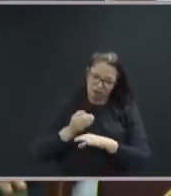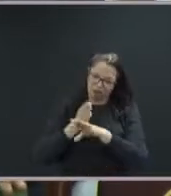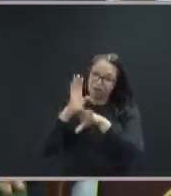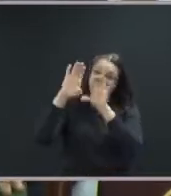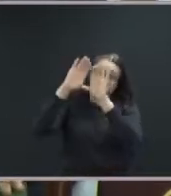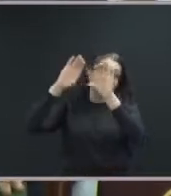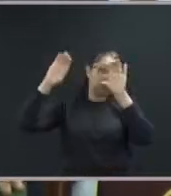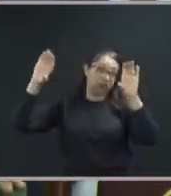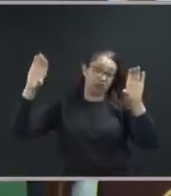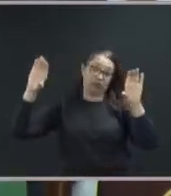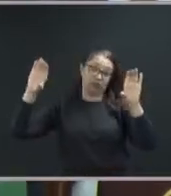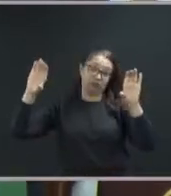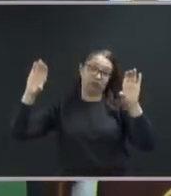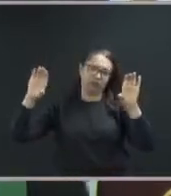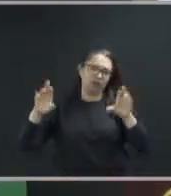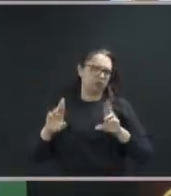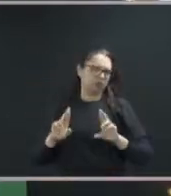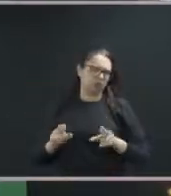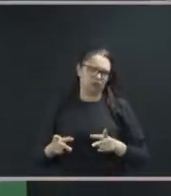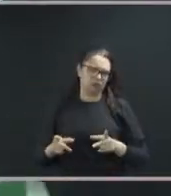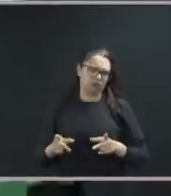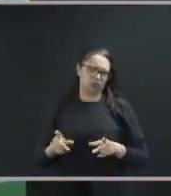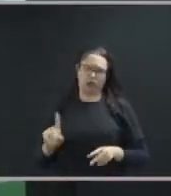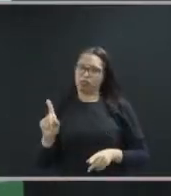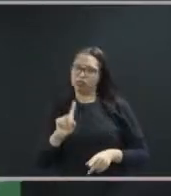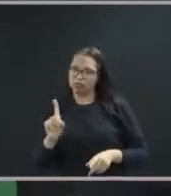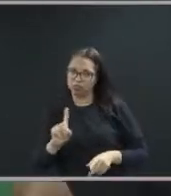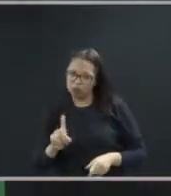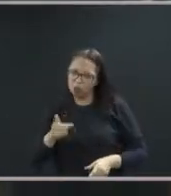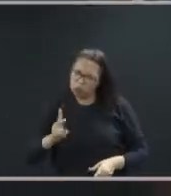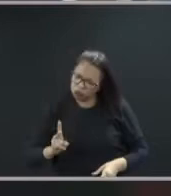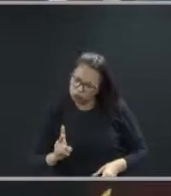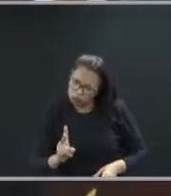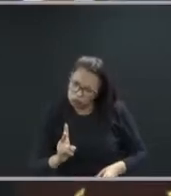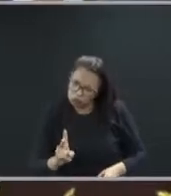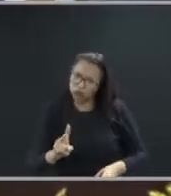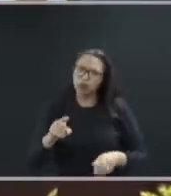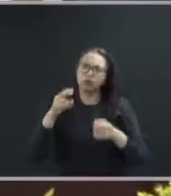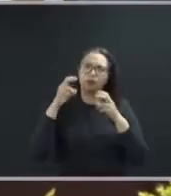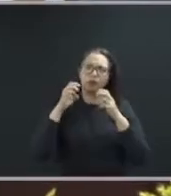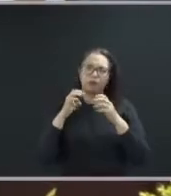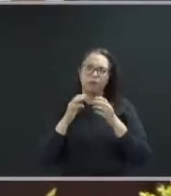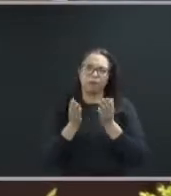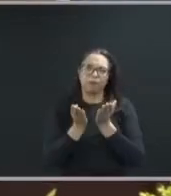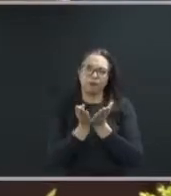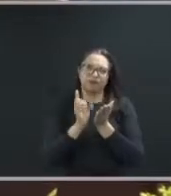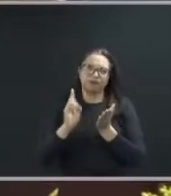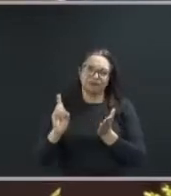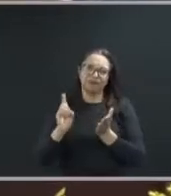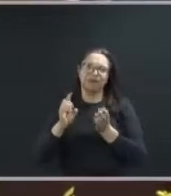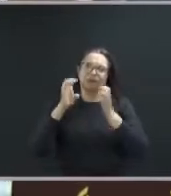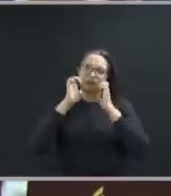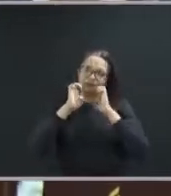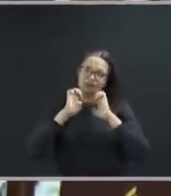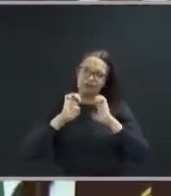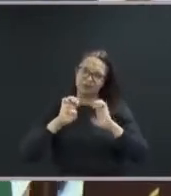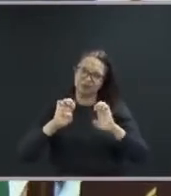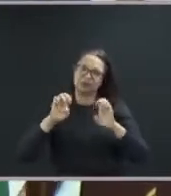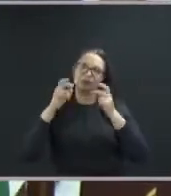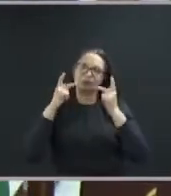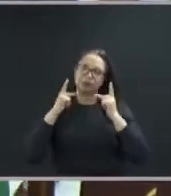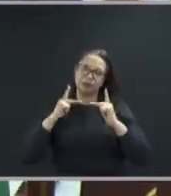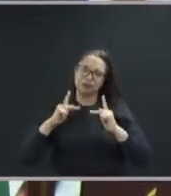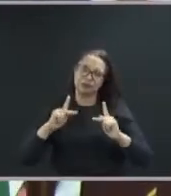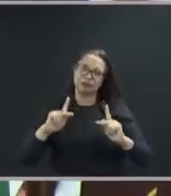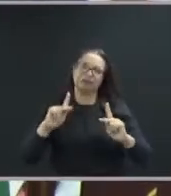muda. Aí o irmão fica arrumando esquema para trazer o povo para a igreja, aí você vai ter que manter esse esquema para